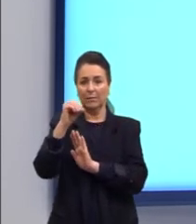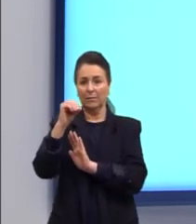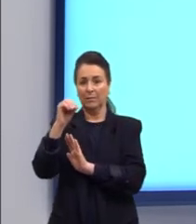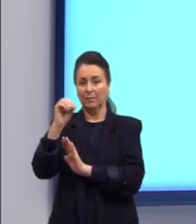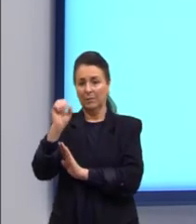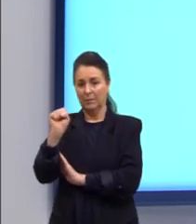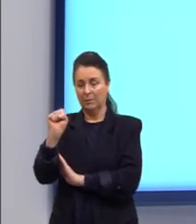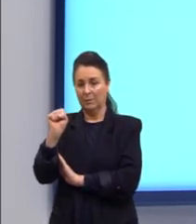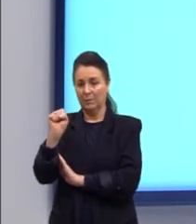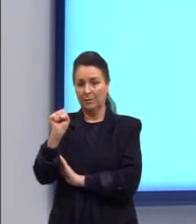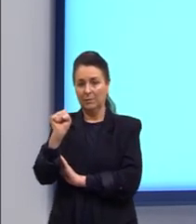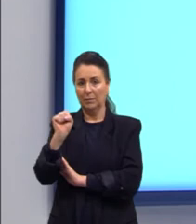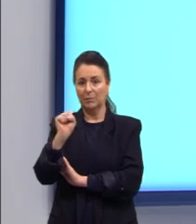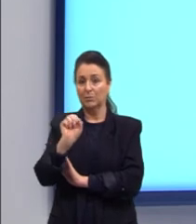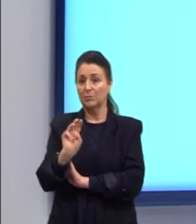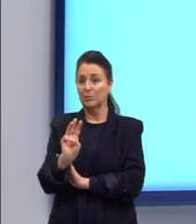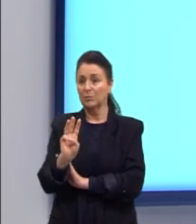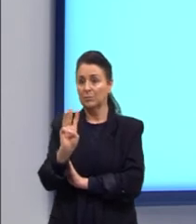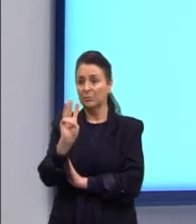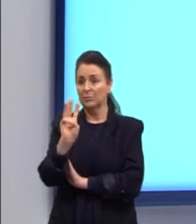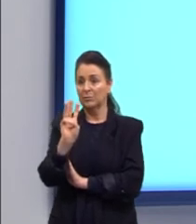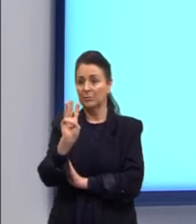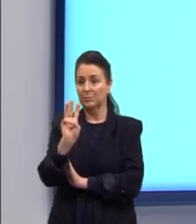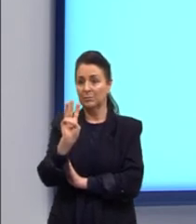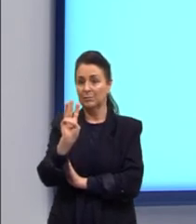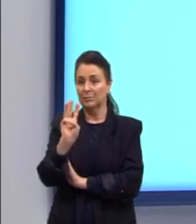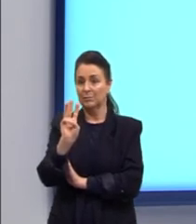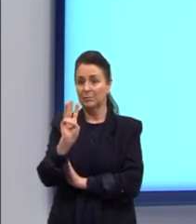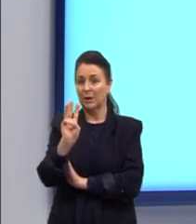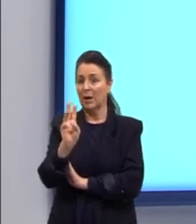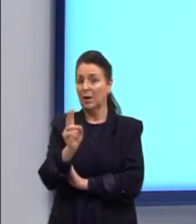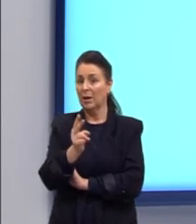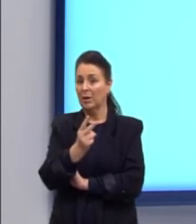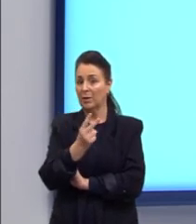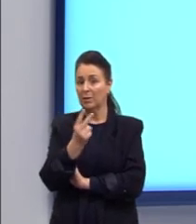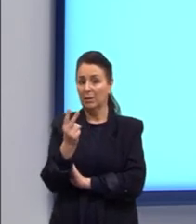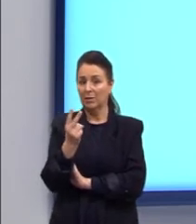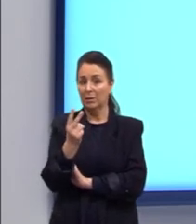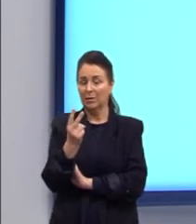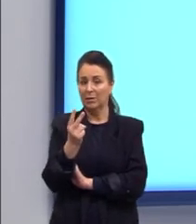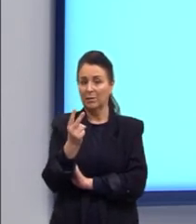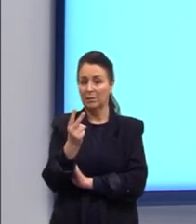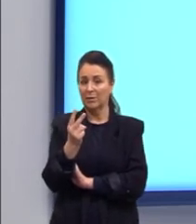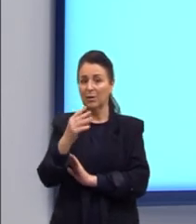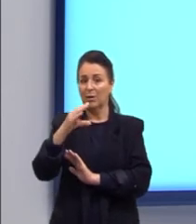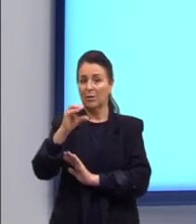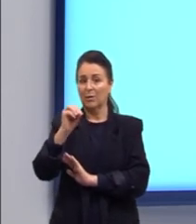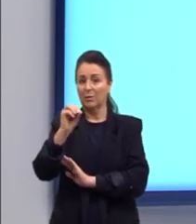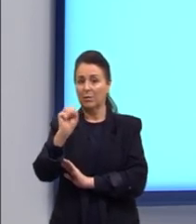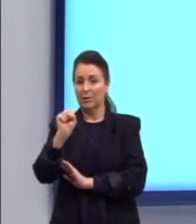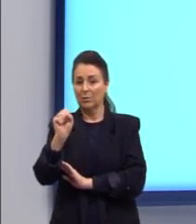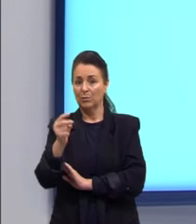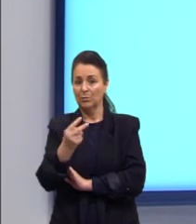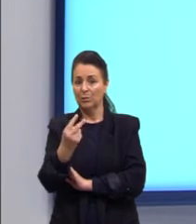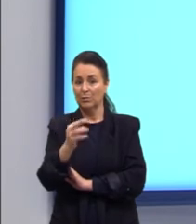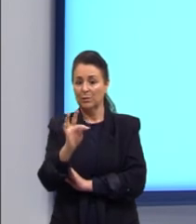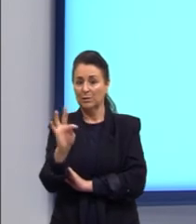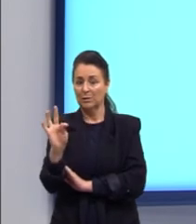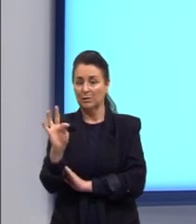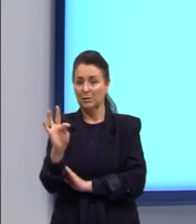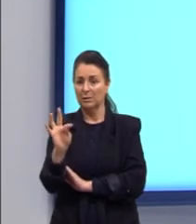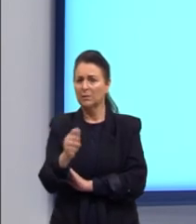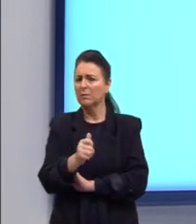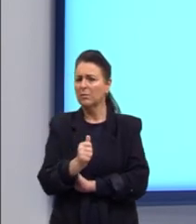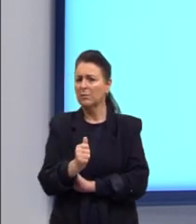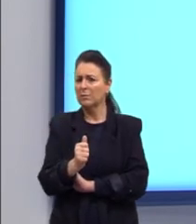agora nós sabemos que o ômega vale 2 Então seria cosseno de 2T Mas qual seria o valor do